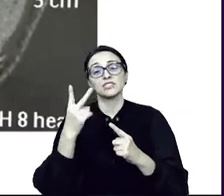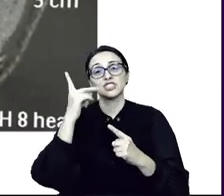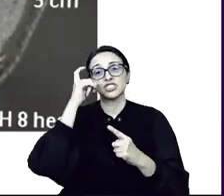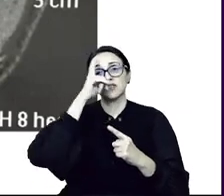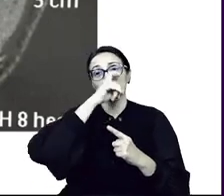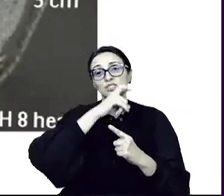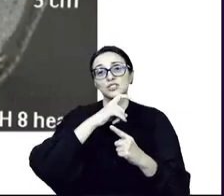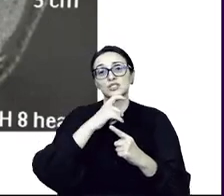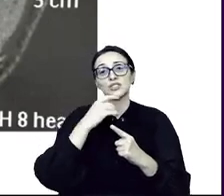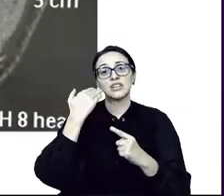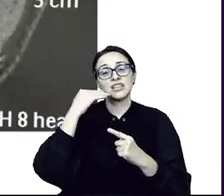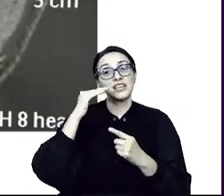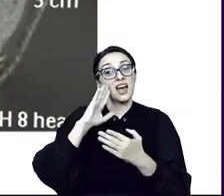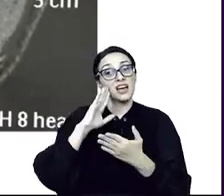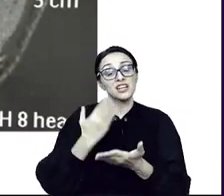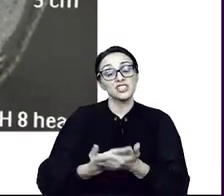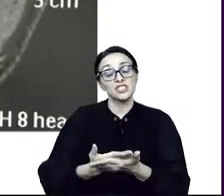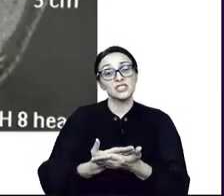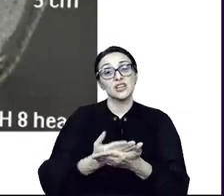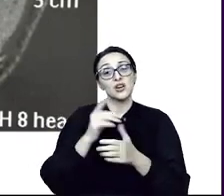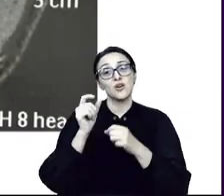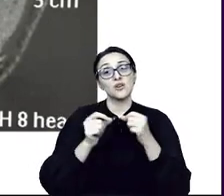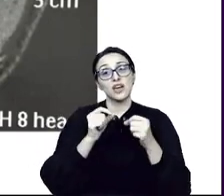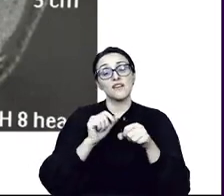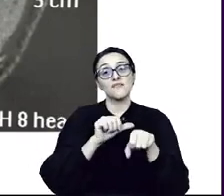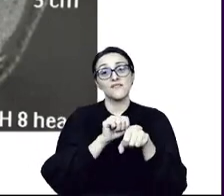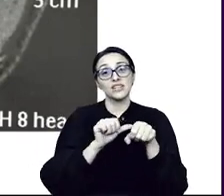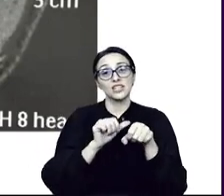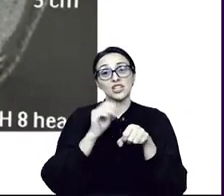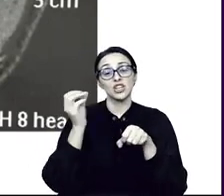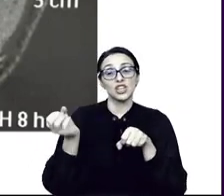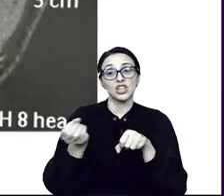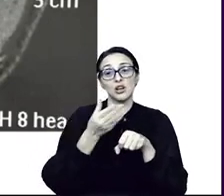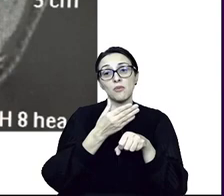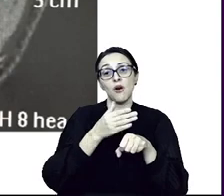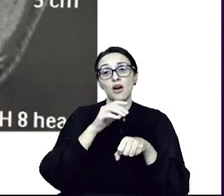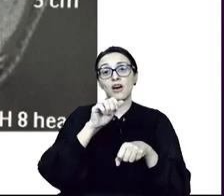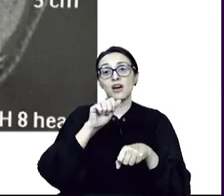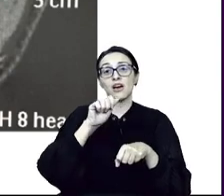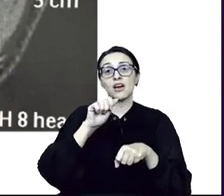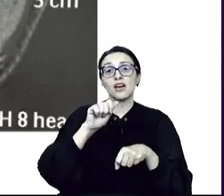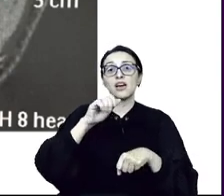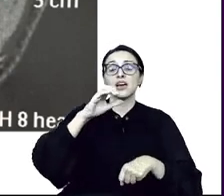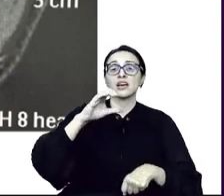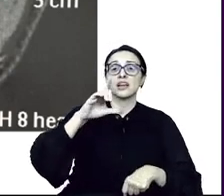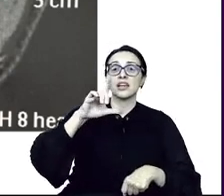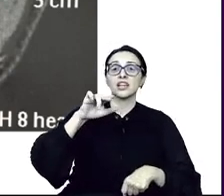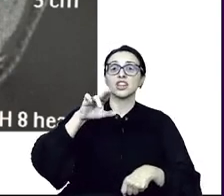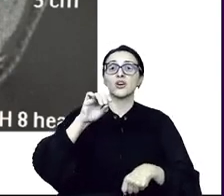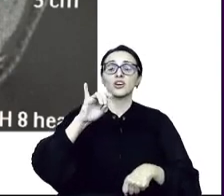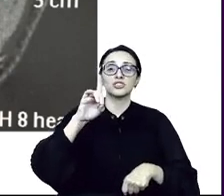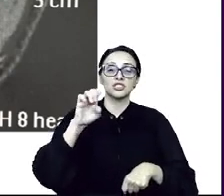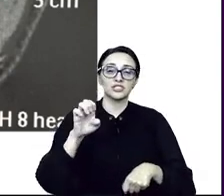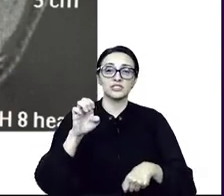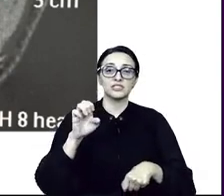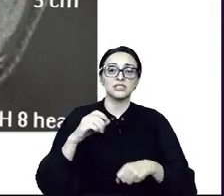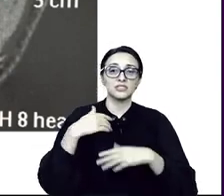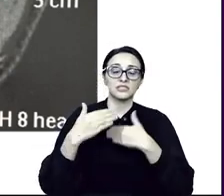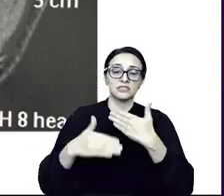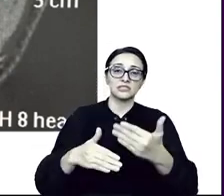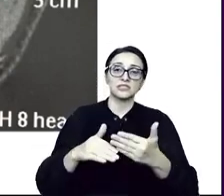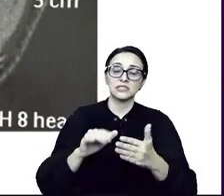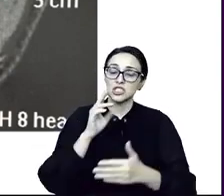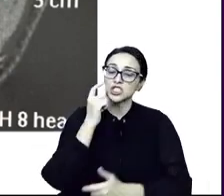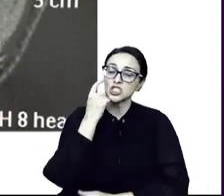Difícil a gente acreditar que isso seja uma versão normal de uma glenoide, né? Eu acredito que isso daí é uma glenoide artrítica. Deixa eu